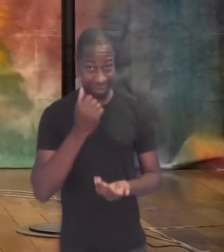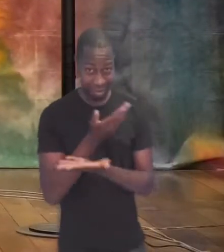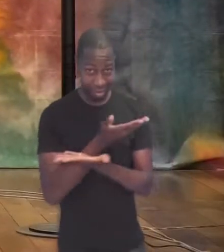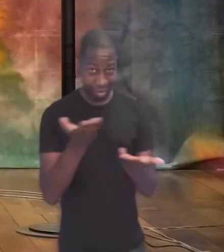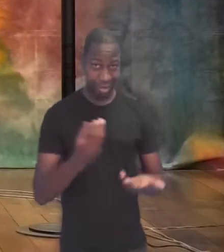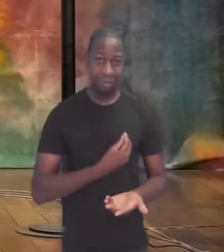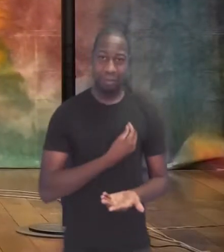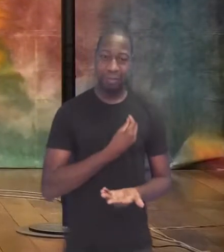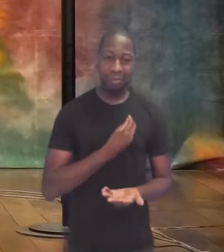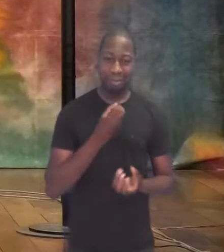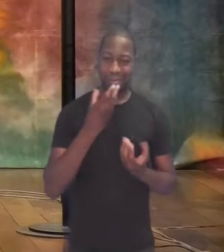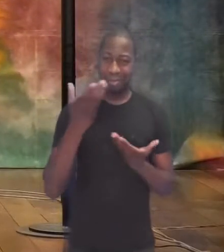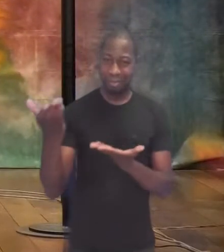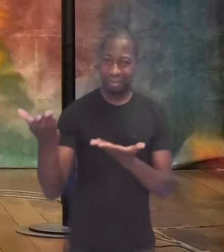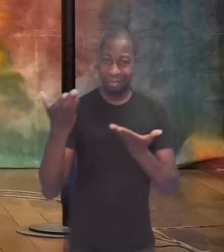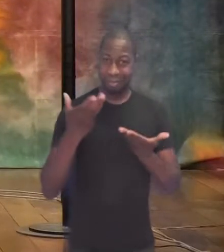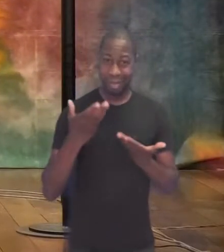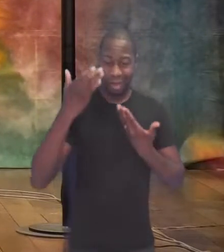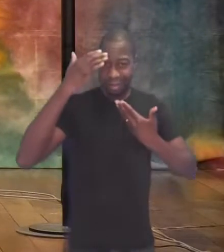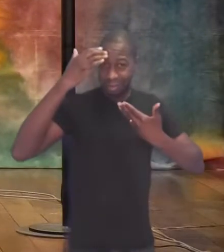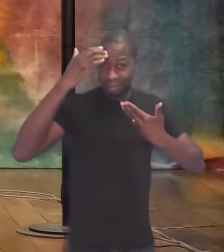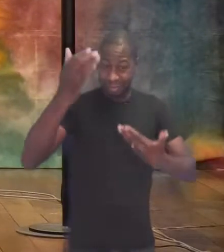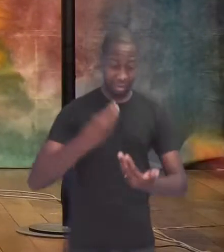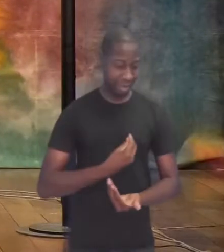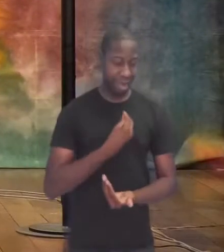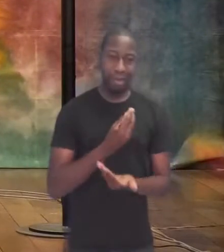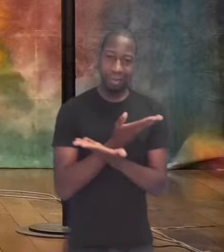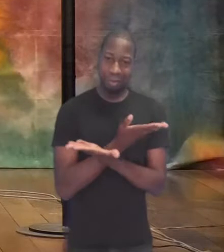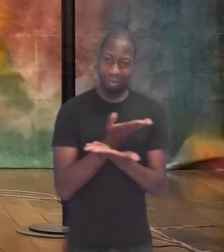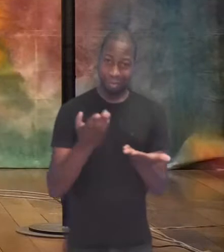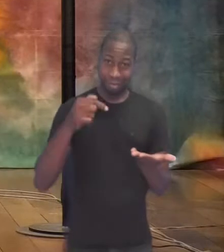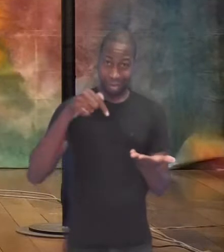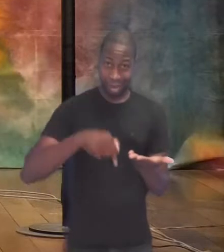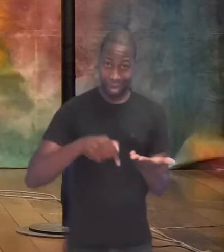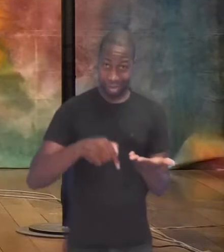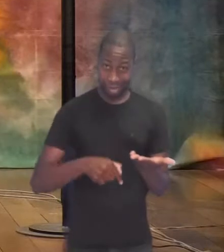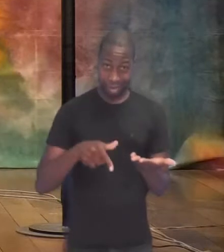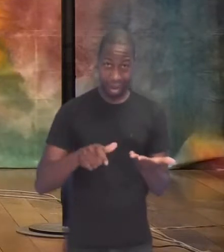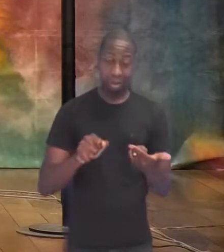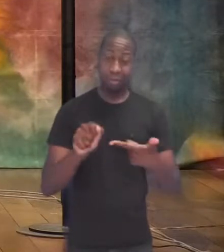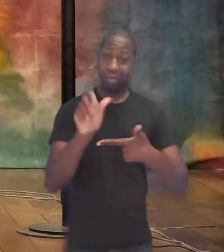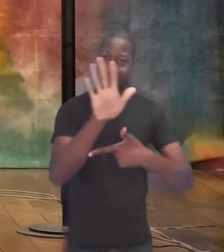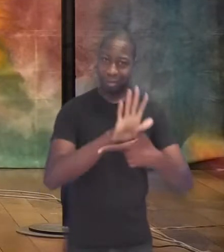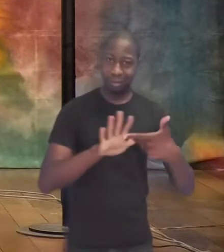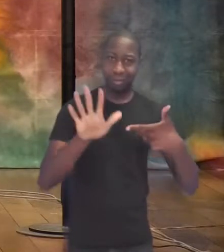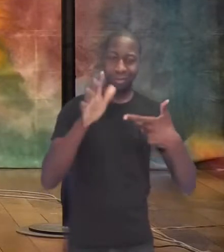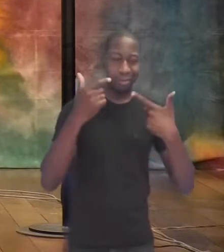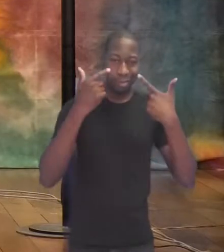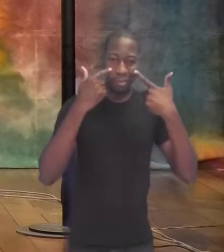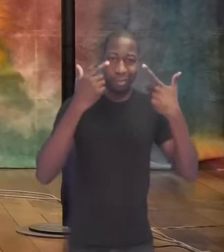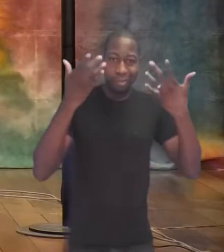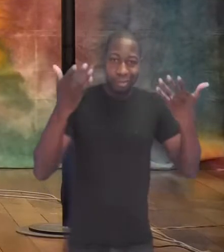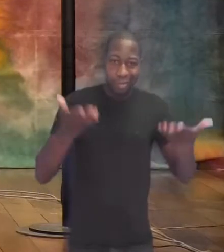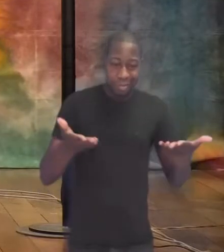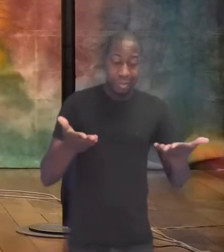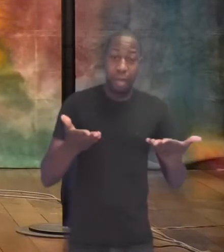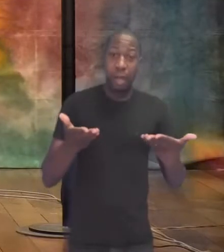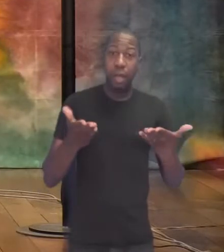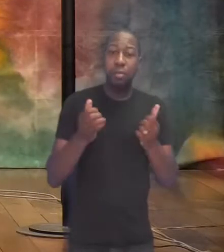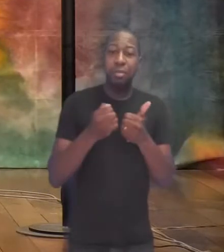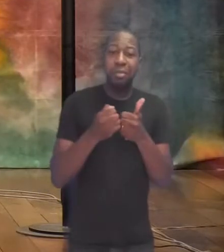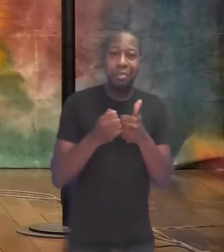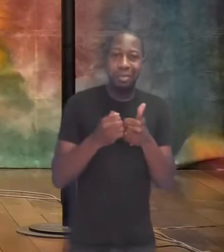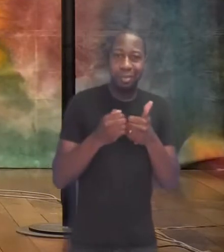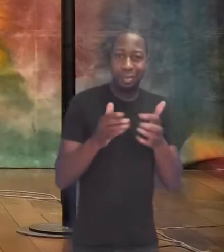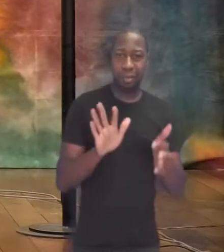Senhoras e senhores, sejam muito bem-vindos. Agradecemos a presença de todos aqui. Damos início à